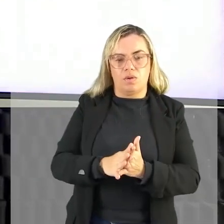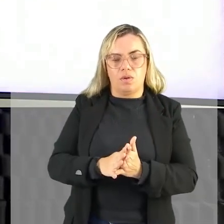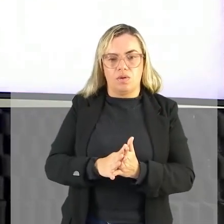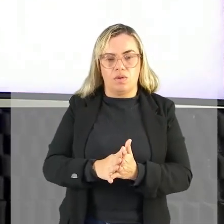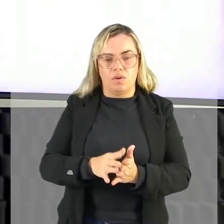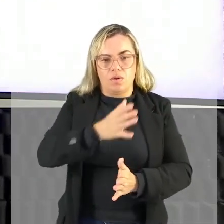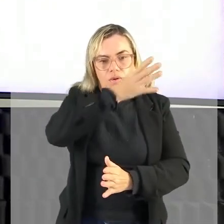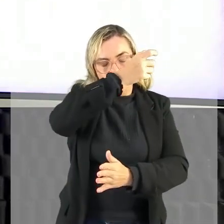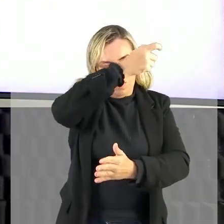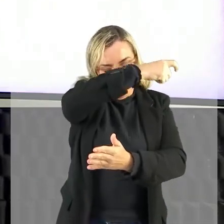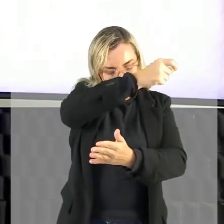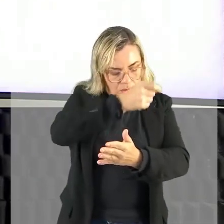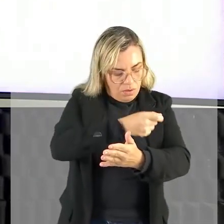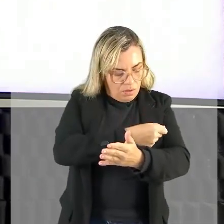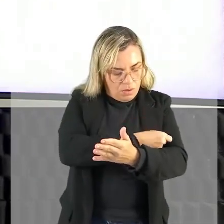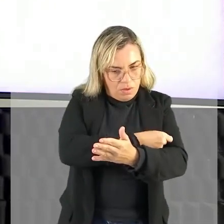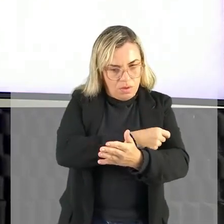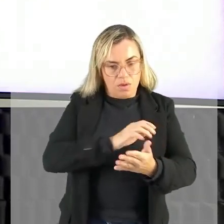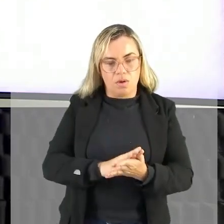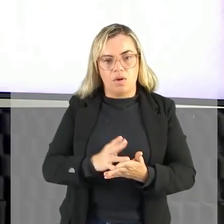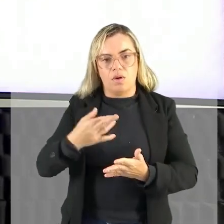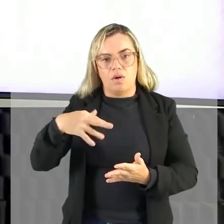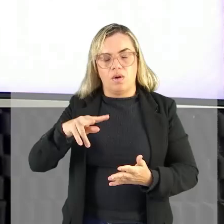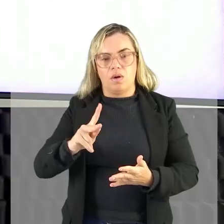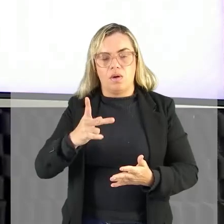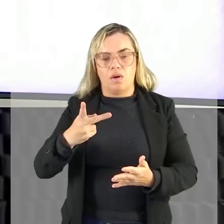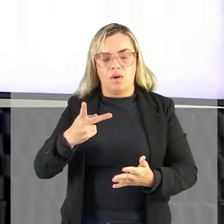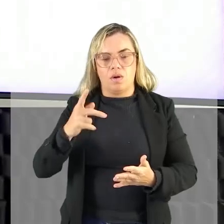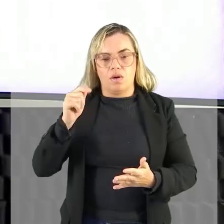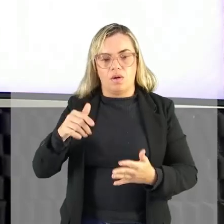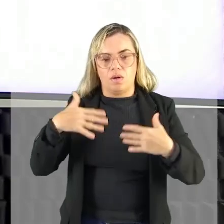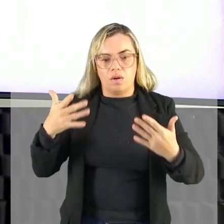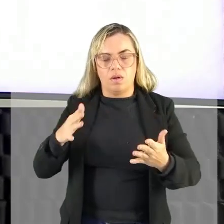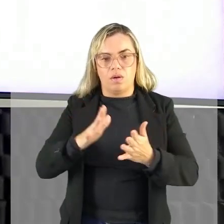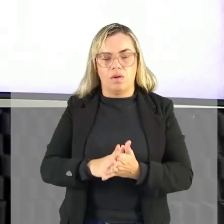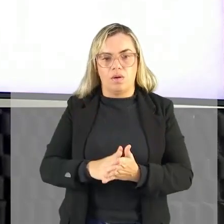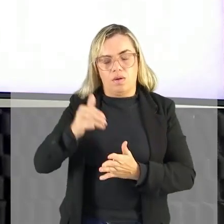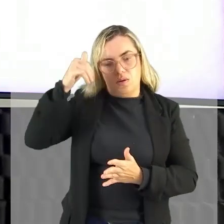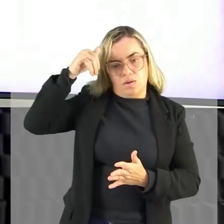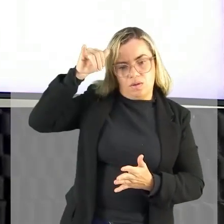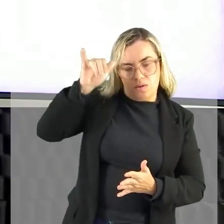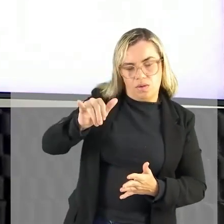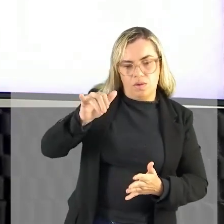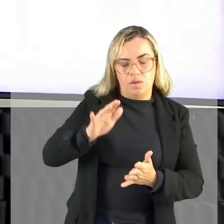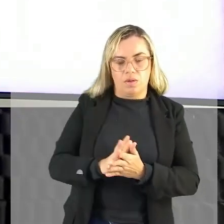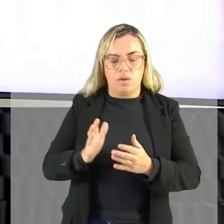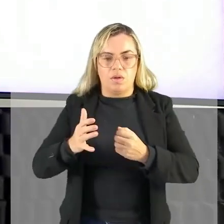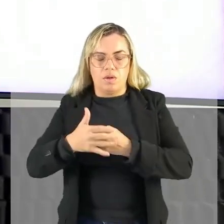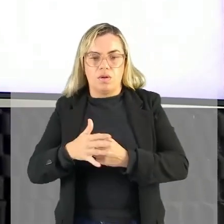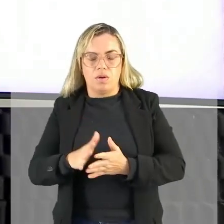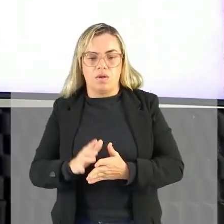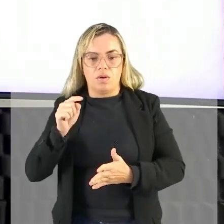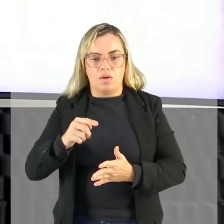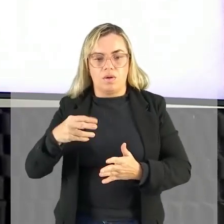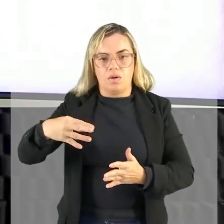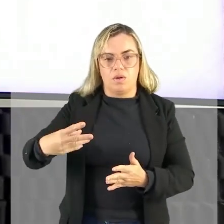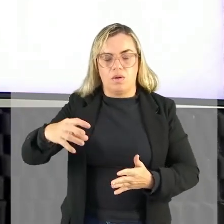soro anti-RH na mãe, é justamente para evitar essa reação da mãe contra o antígeno que o